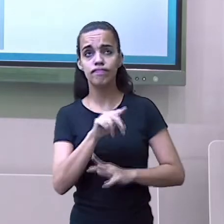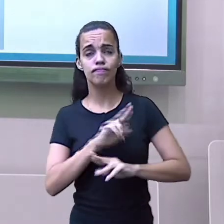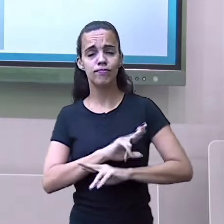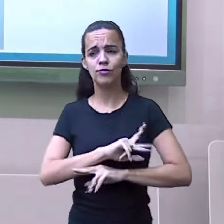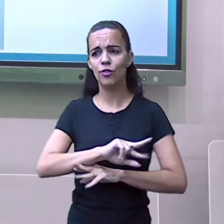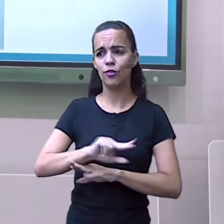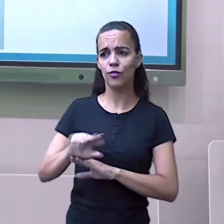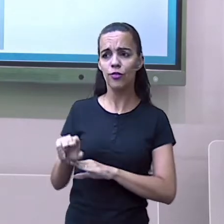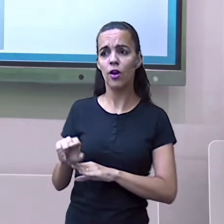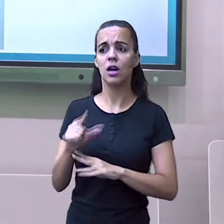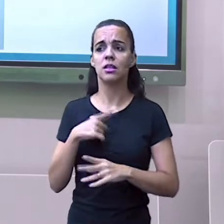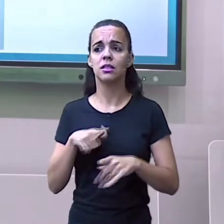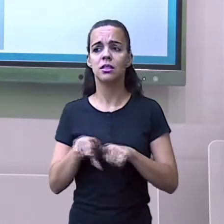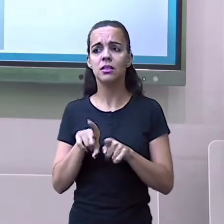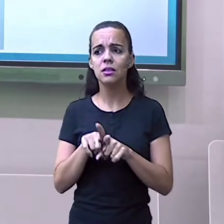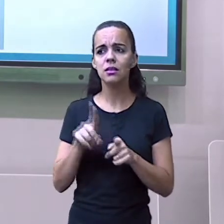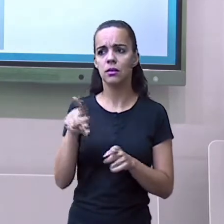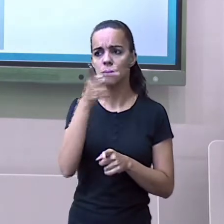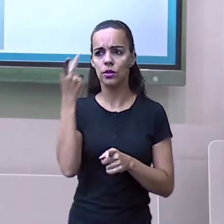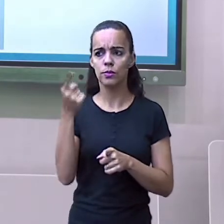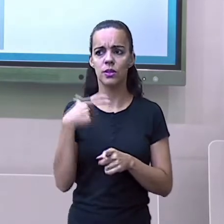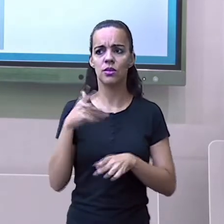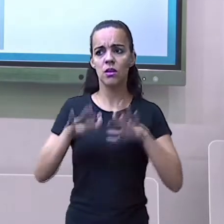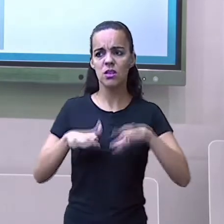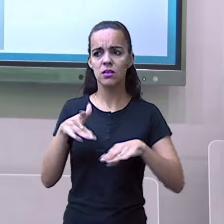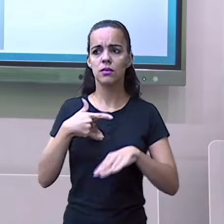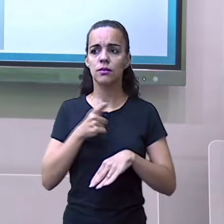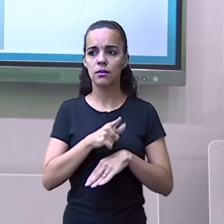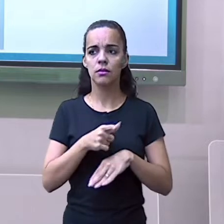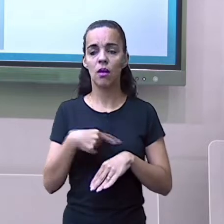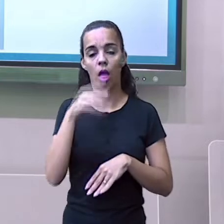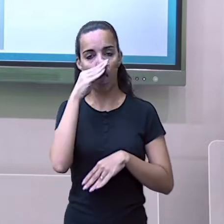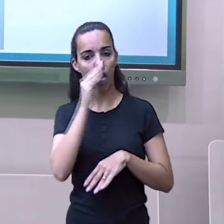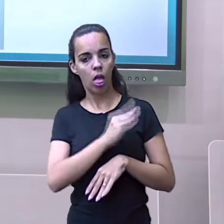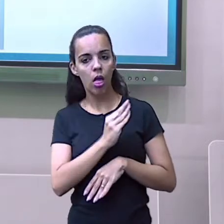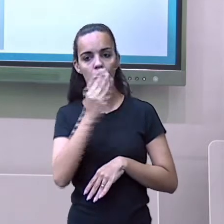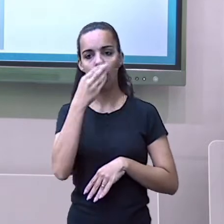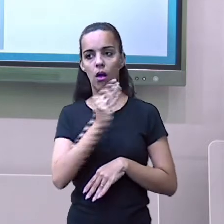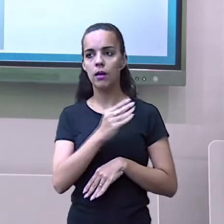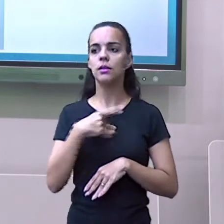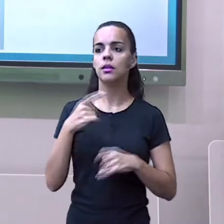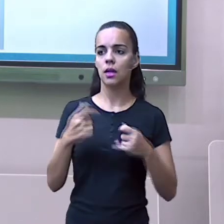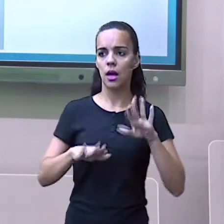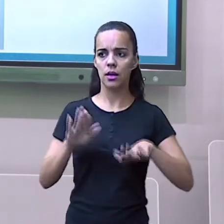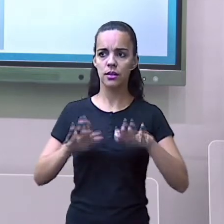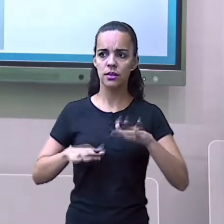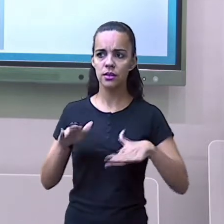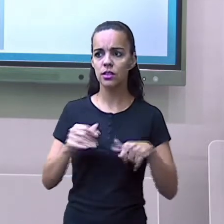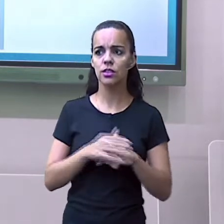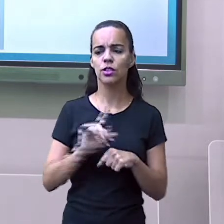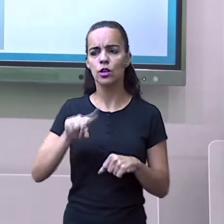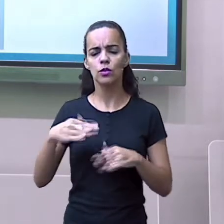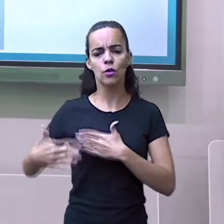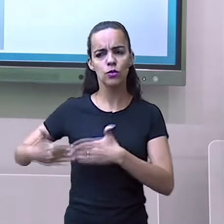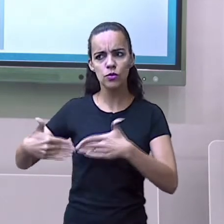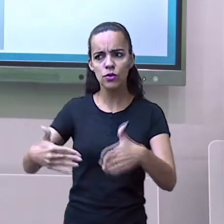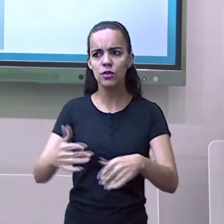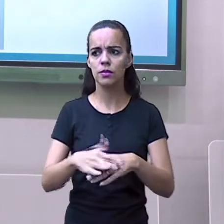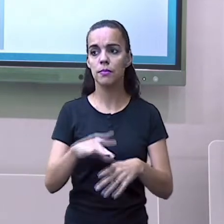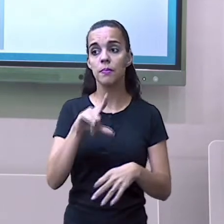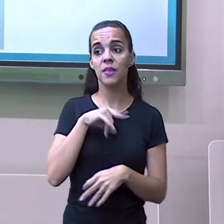diversas sanções para quem insiste em ignorá-los. A maioria das situações no nosso dia a dia